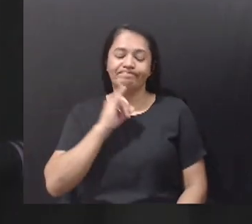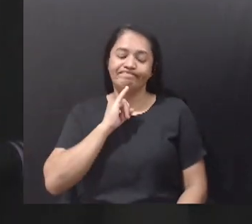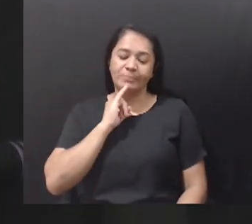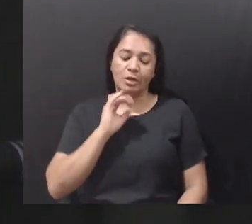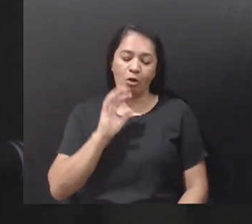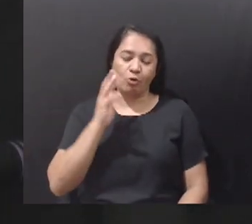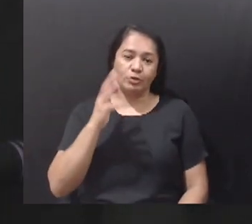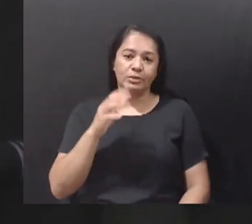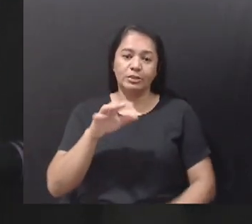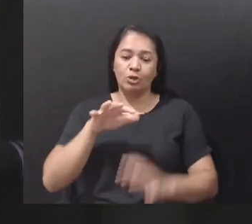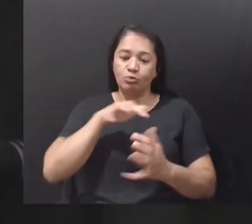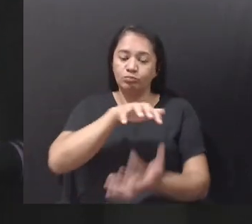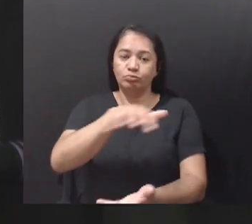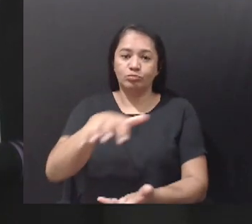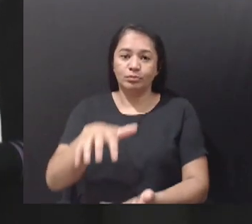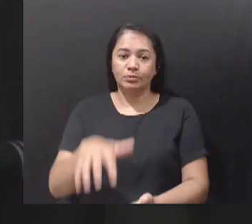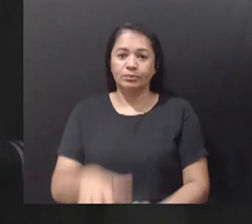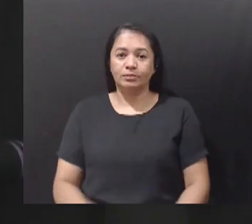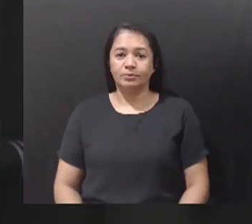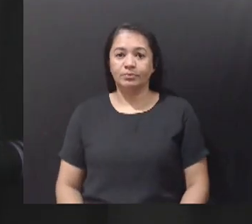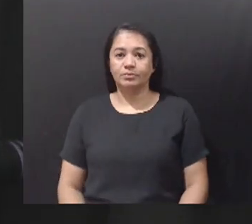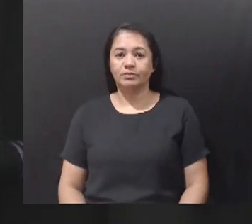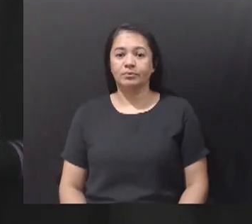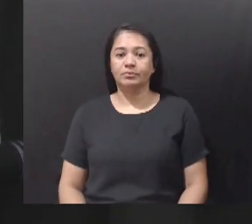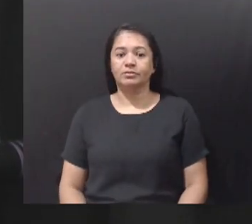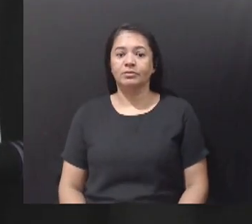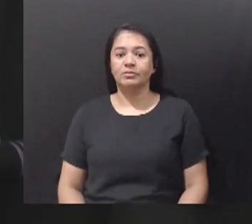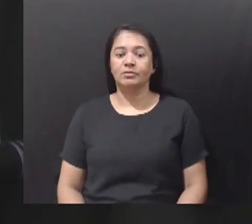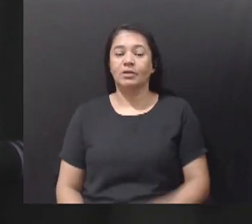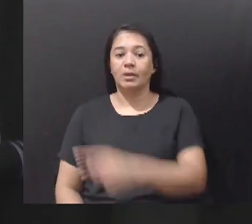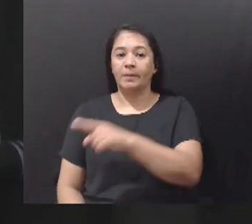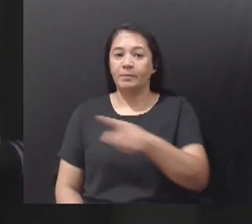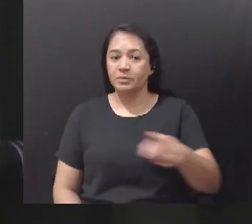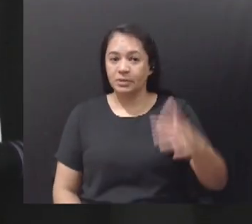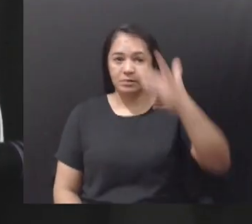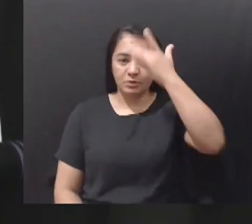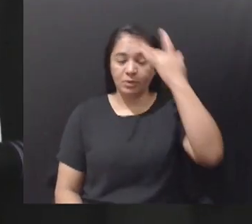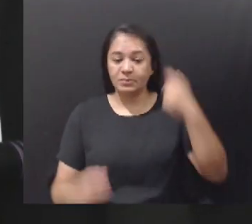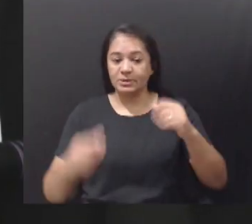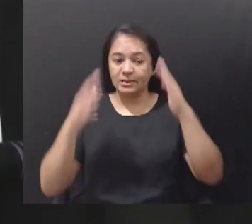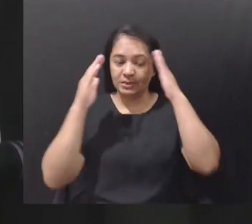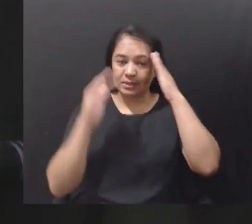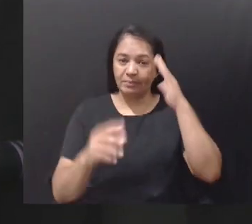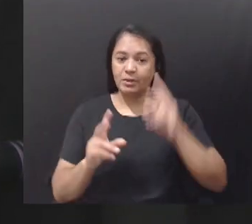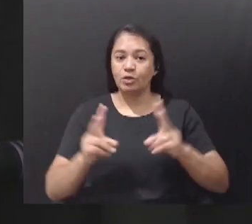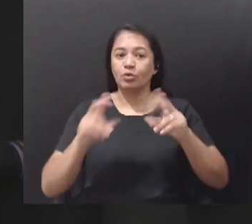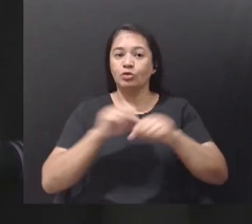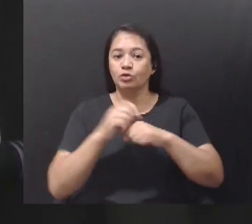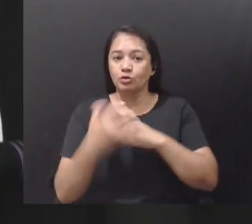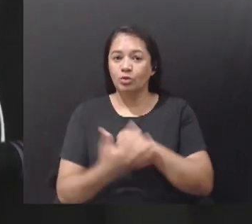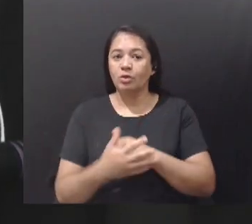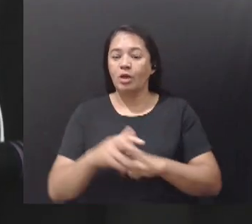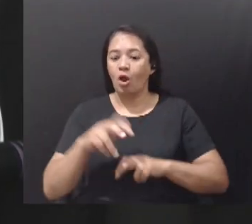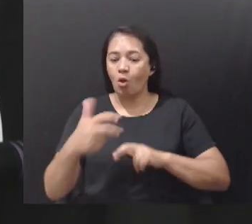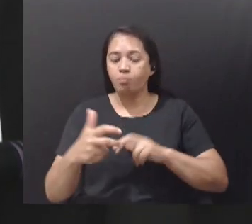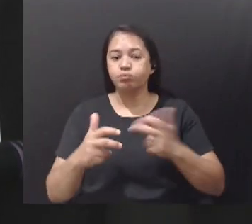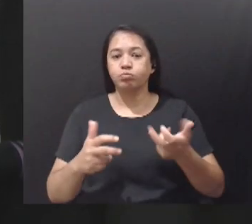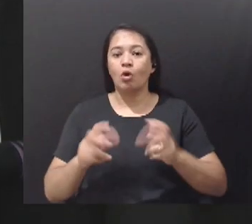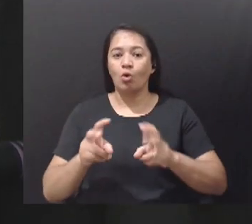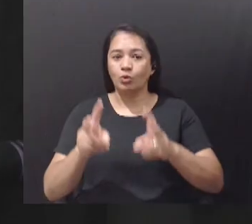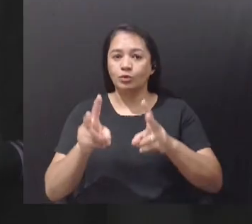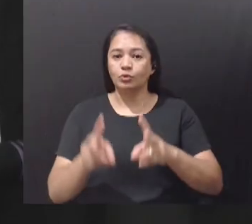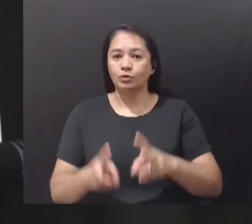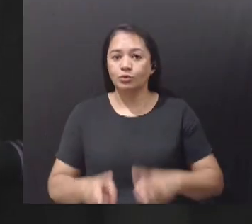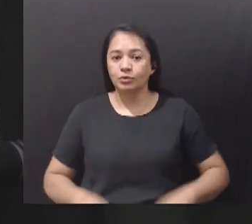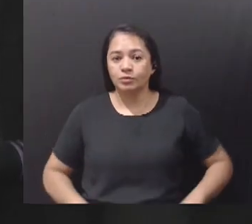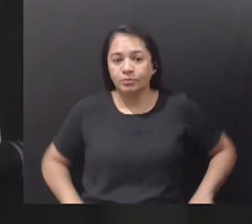mundo. Ainda tem, é bom as pessoas saberem que ainda morre hoje gente no Brasil e no mundo de Covid, as pessoas não dão muita importância para isso.